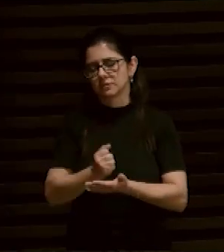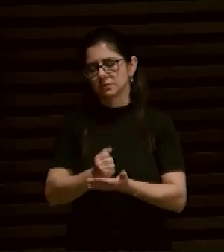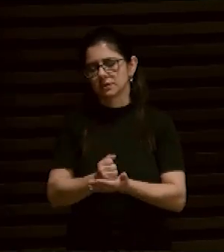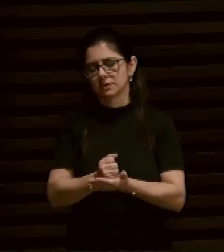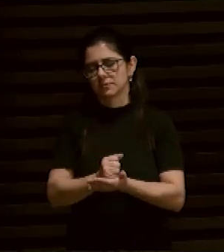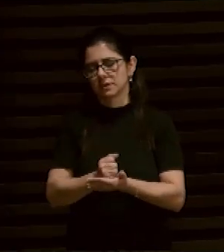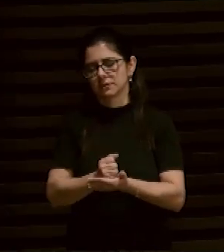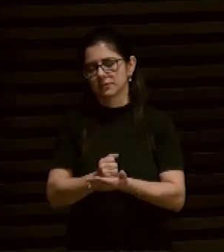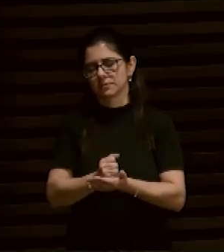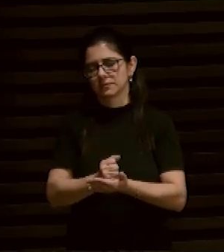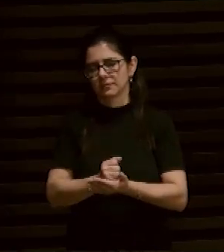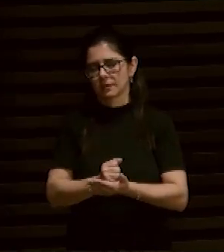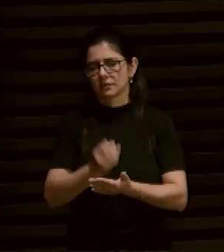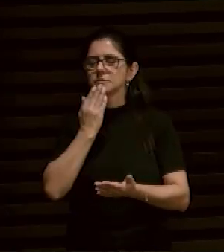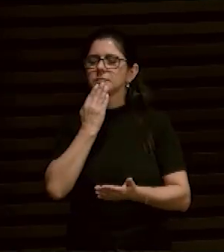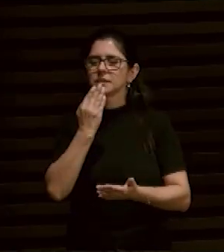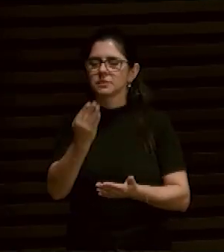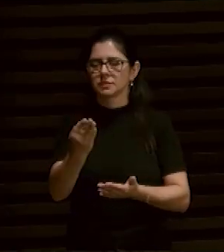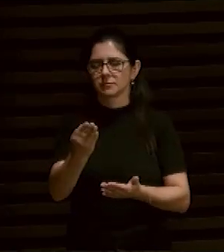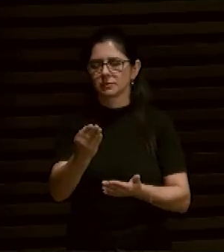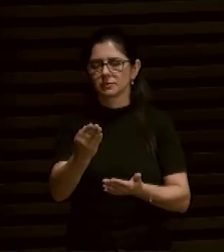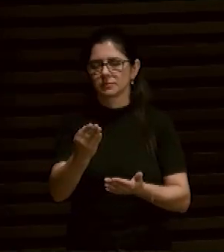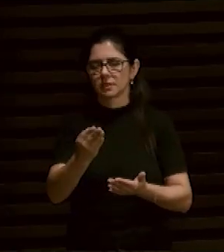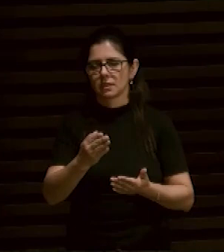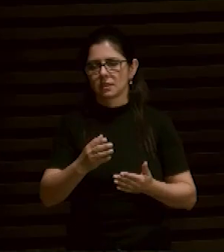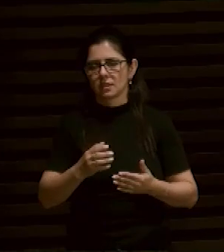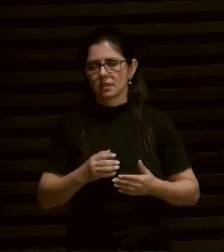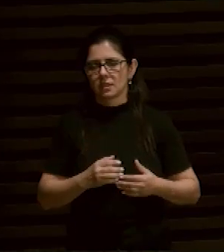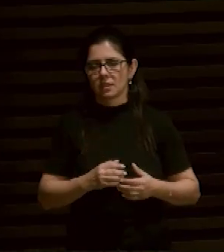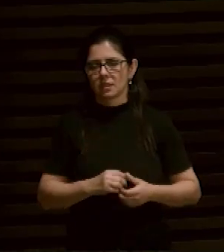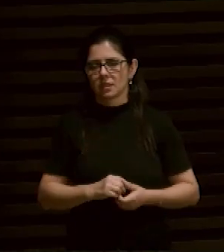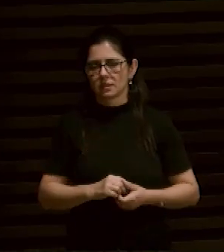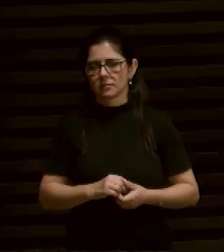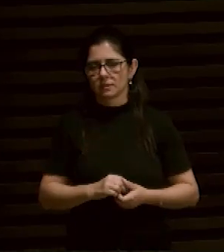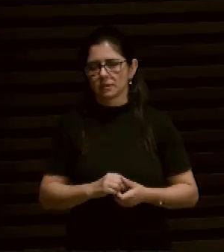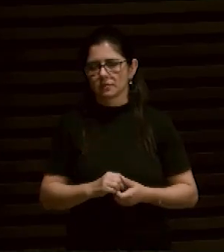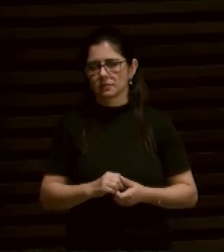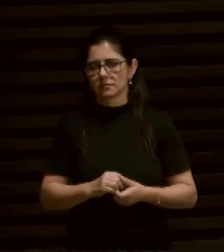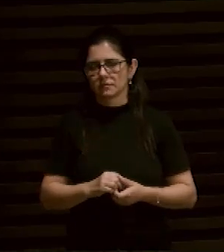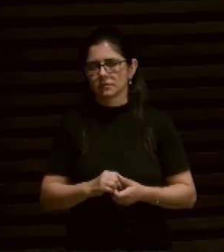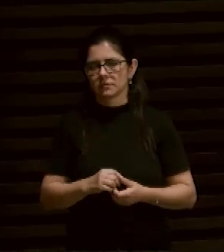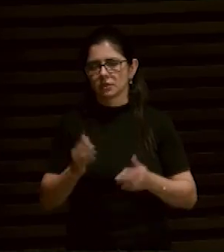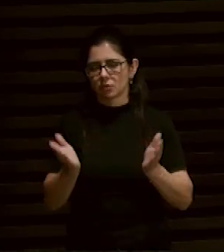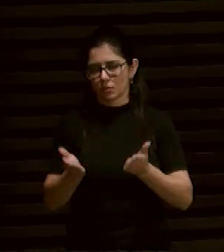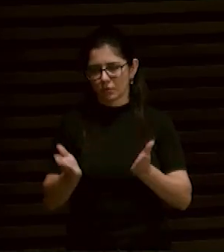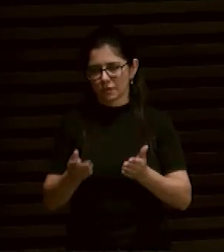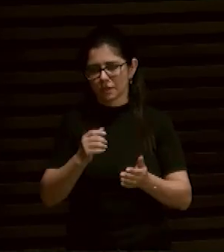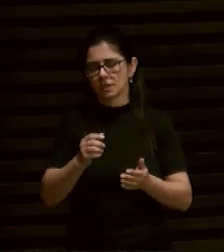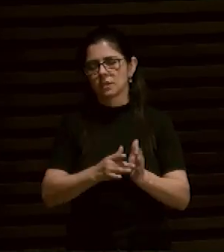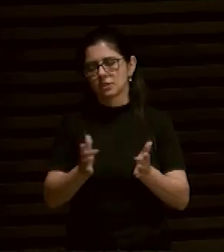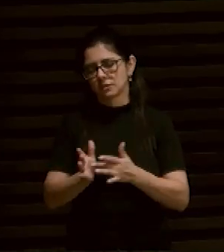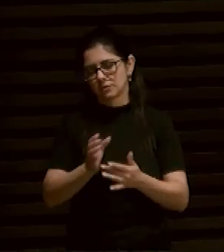pedimos, quebrantados, que na realidade em que nós estamos hoje, Jesus Cristo, Ele não seja uma sombra